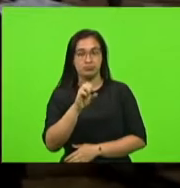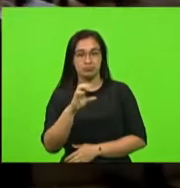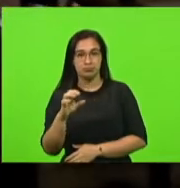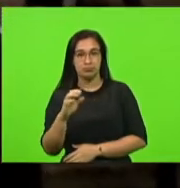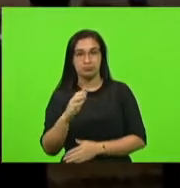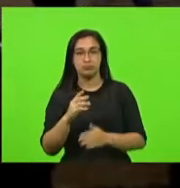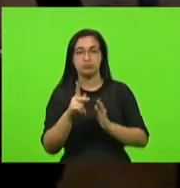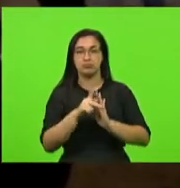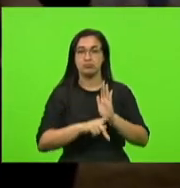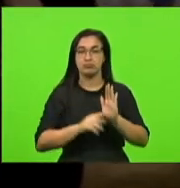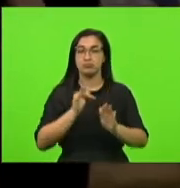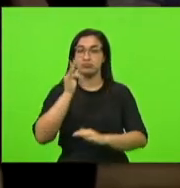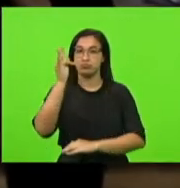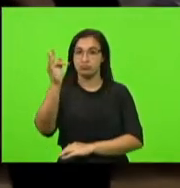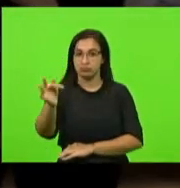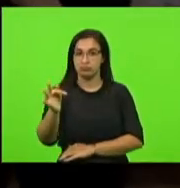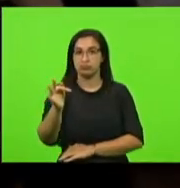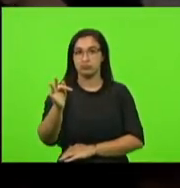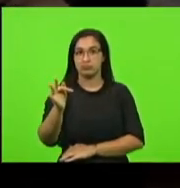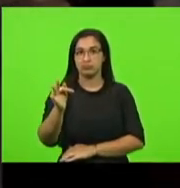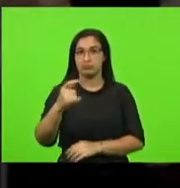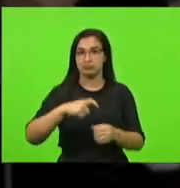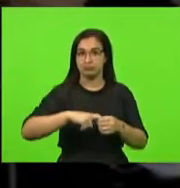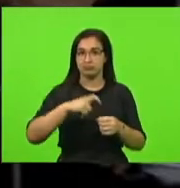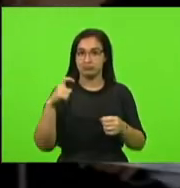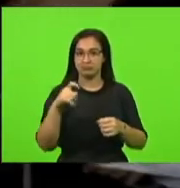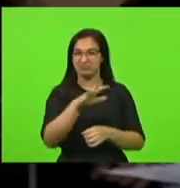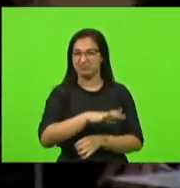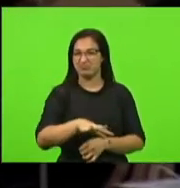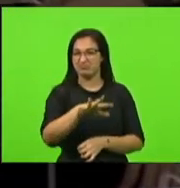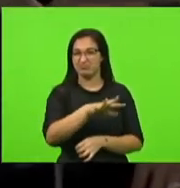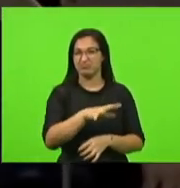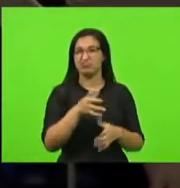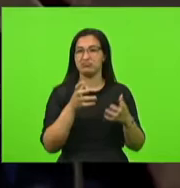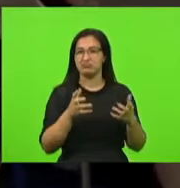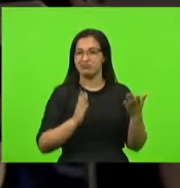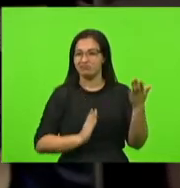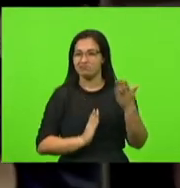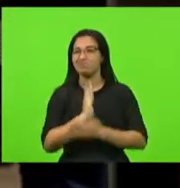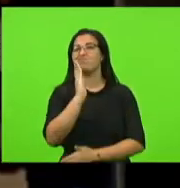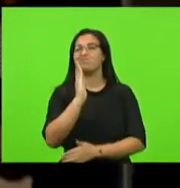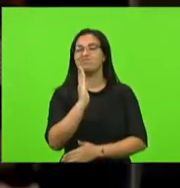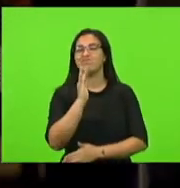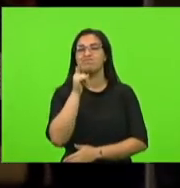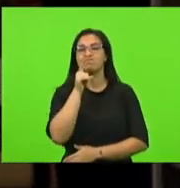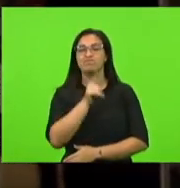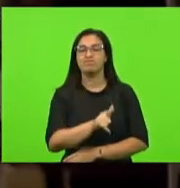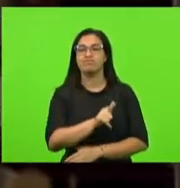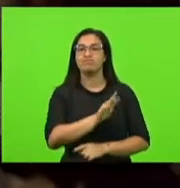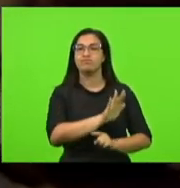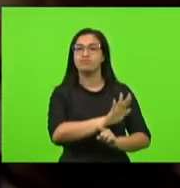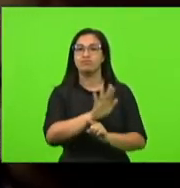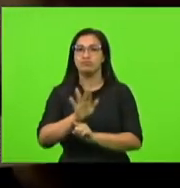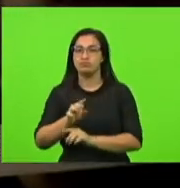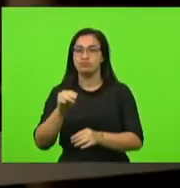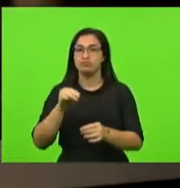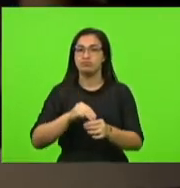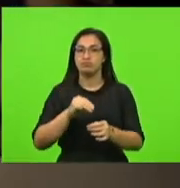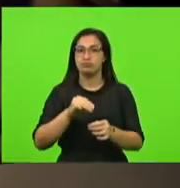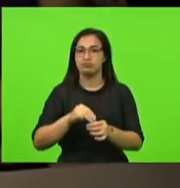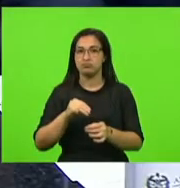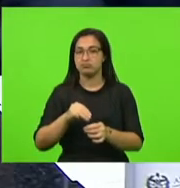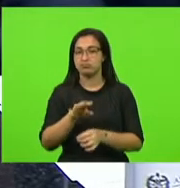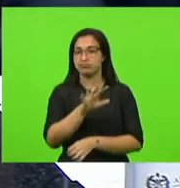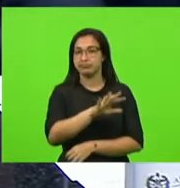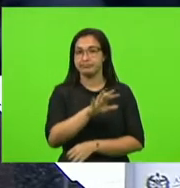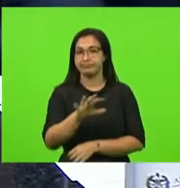sair daquela bolha e realmente extrapolar limites e dar oportunidade principalmente para as cidades da região.